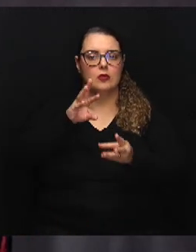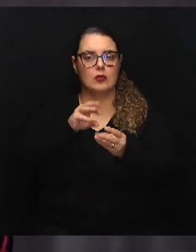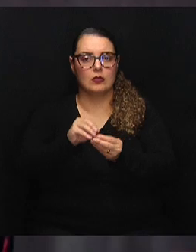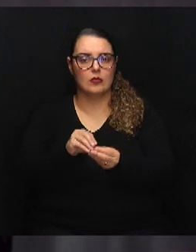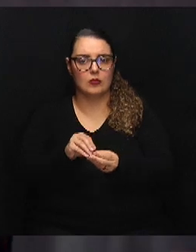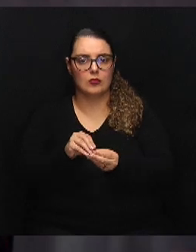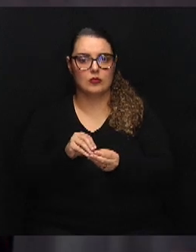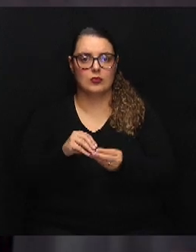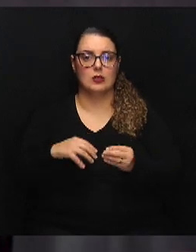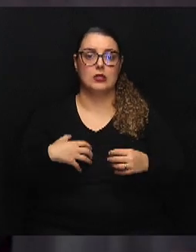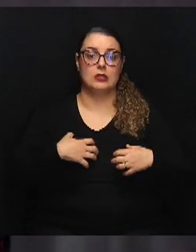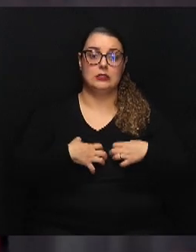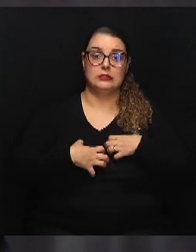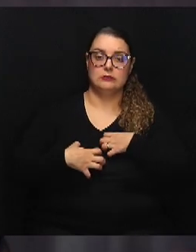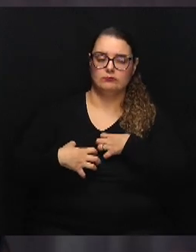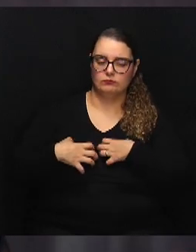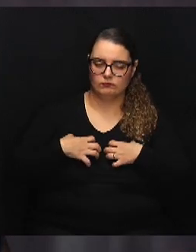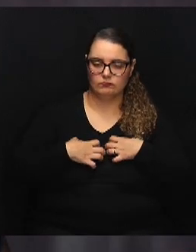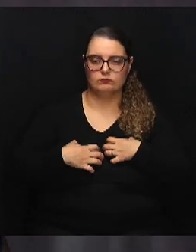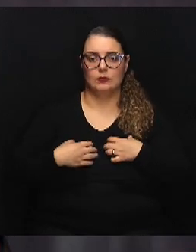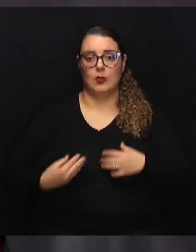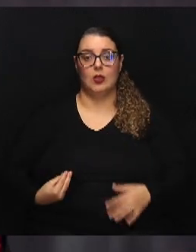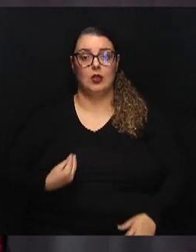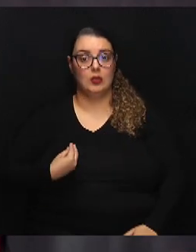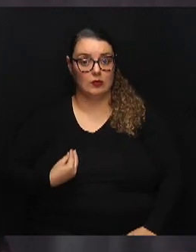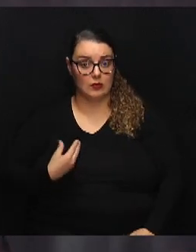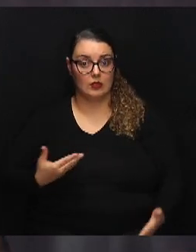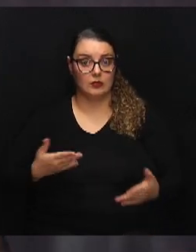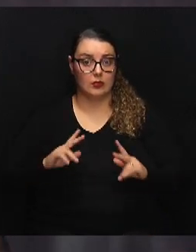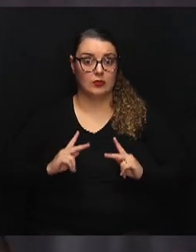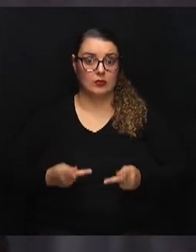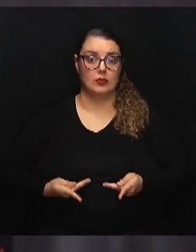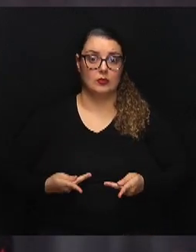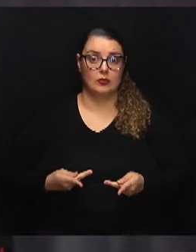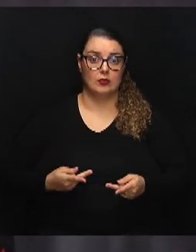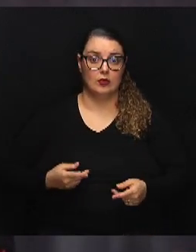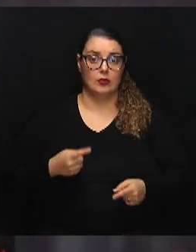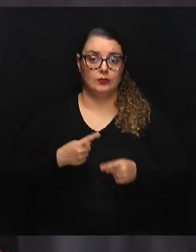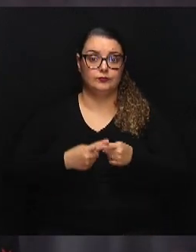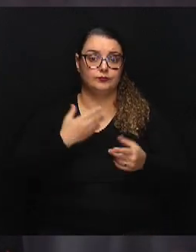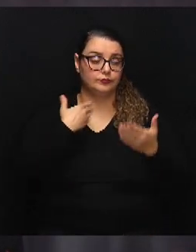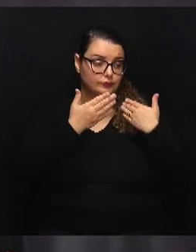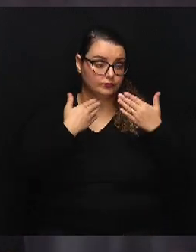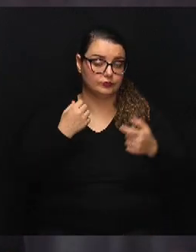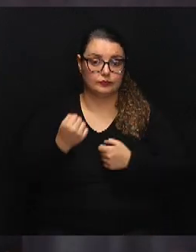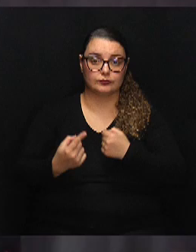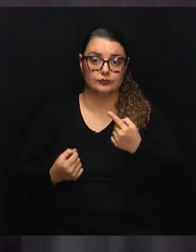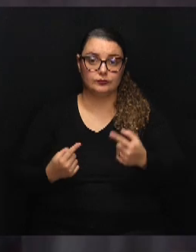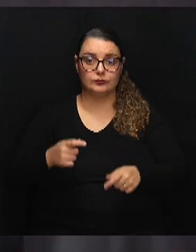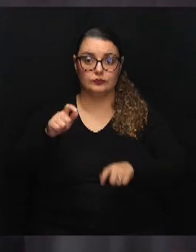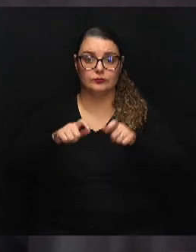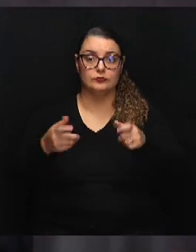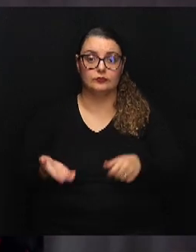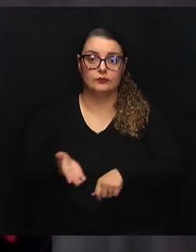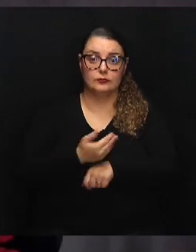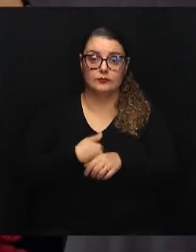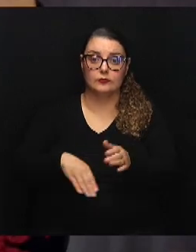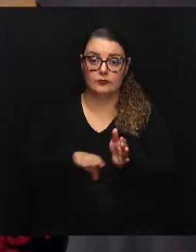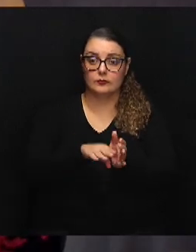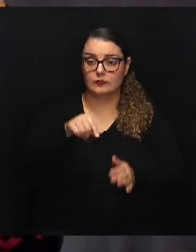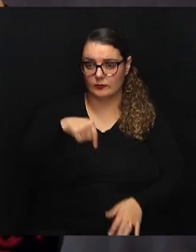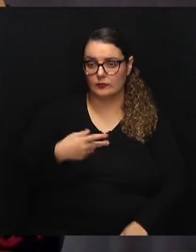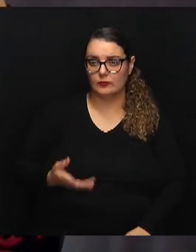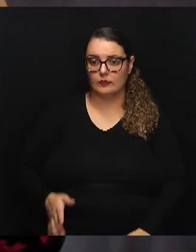dessa angústia, né, que o ser humano vive hoje. Porque eu andei conversando com algumas pessoas antes de vir para cá, e